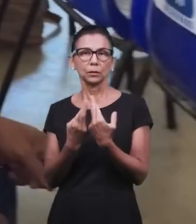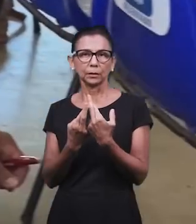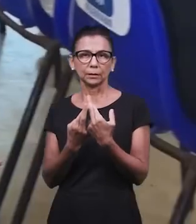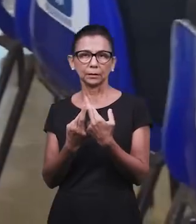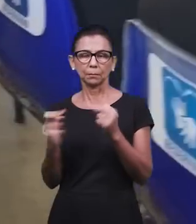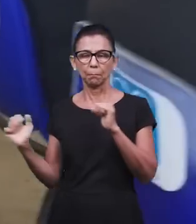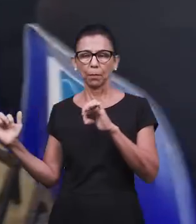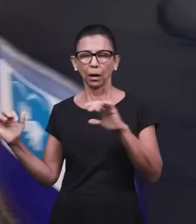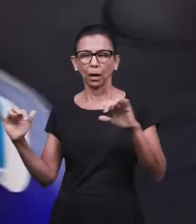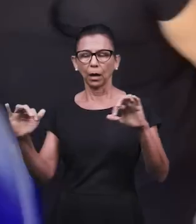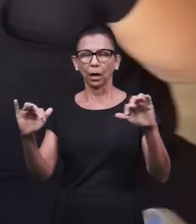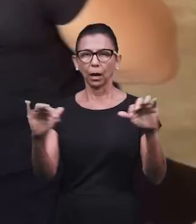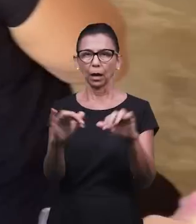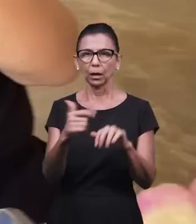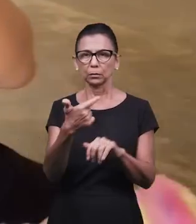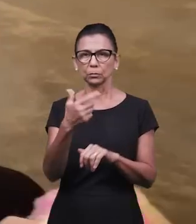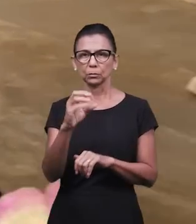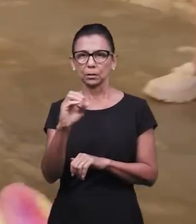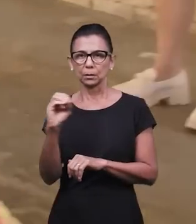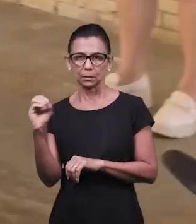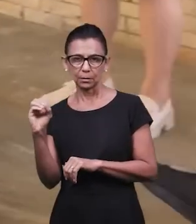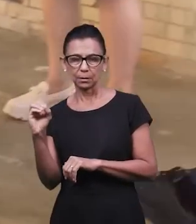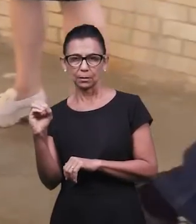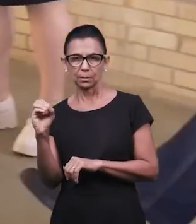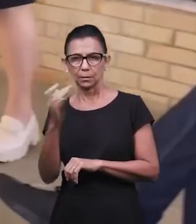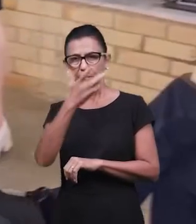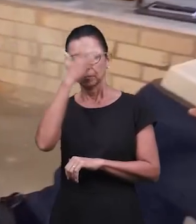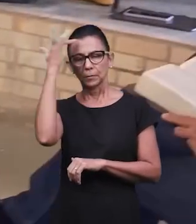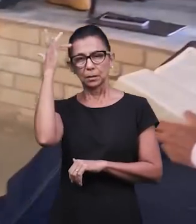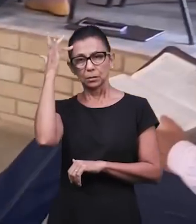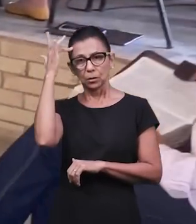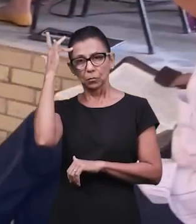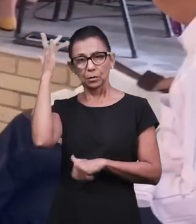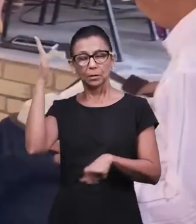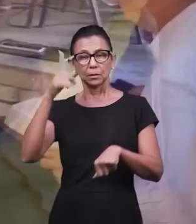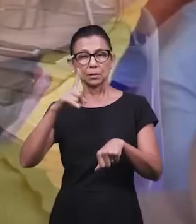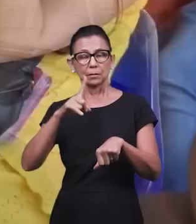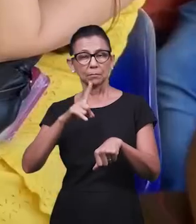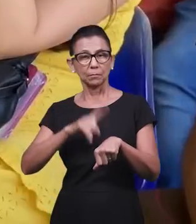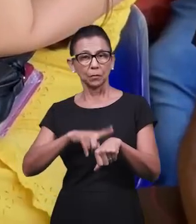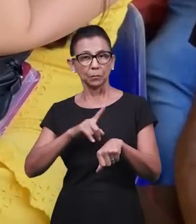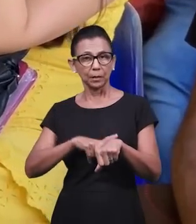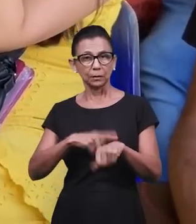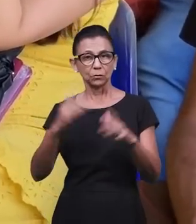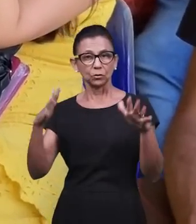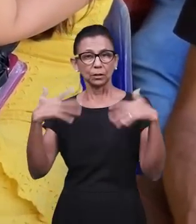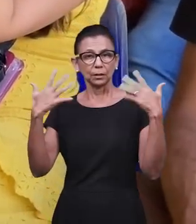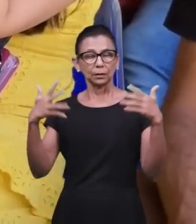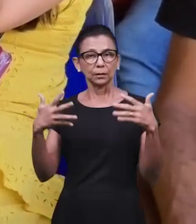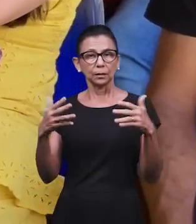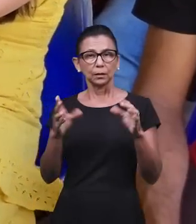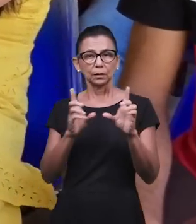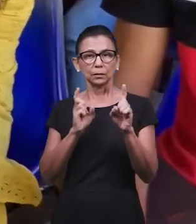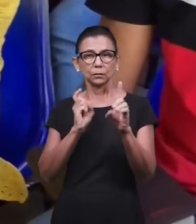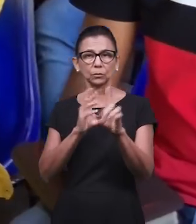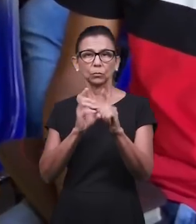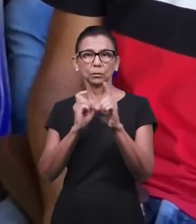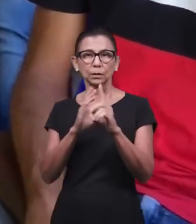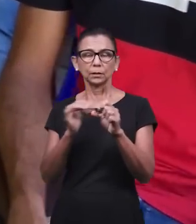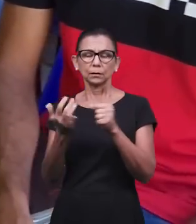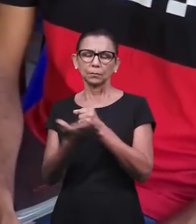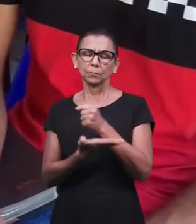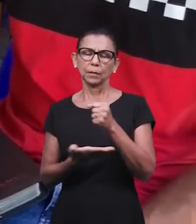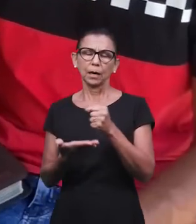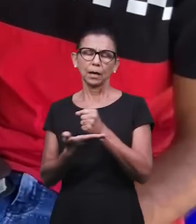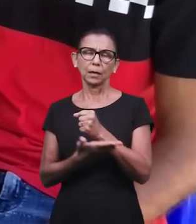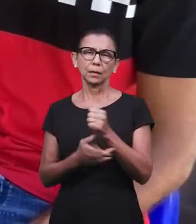reuniões da região. Cerca de 200 irmãos participaram desse momento de alegria e aprendizado das doutrinas básicas. Pela manhã, houve